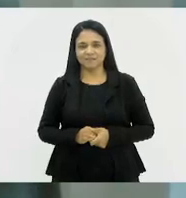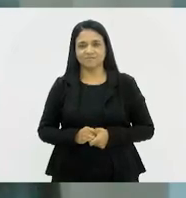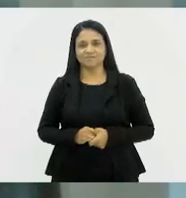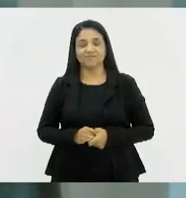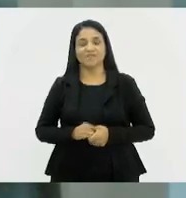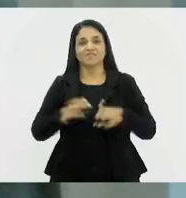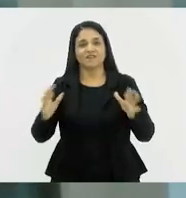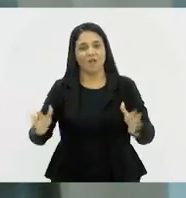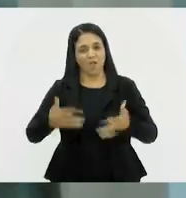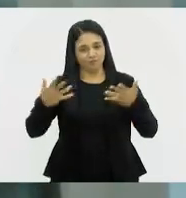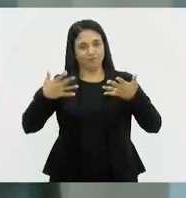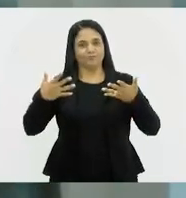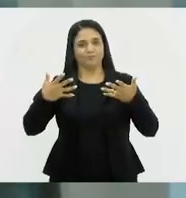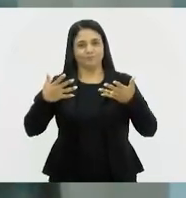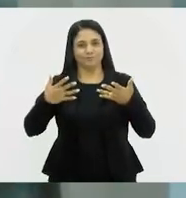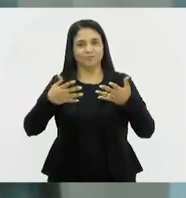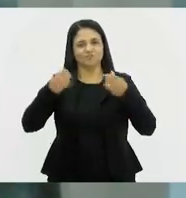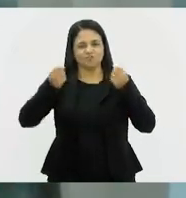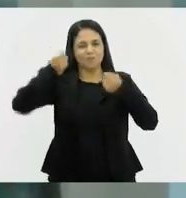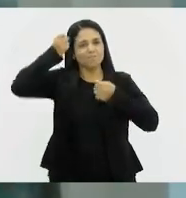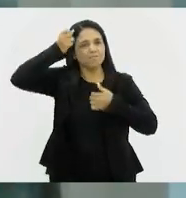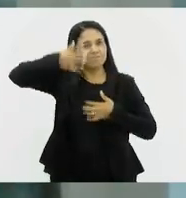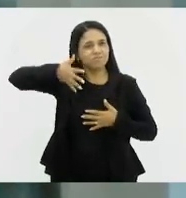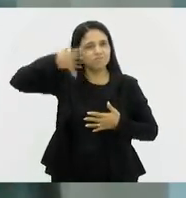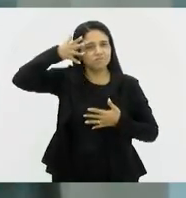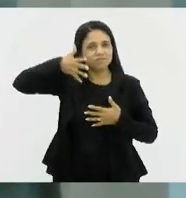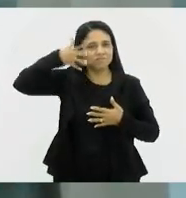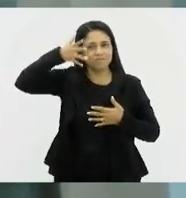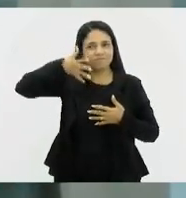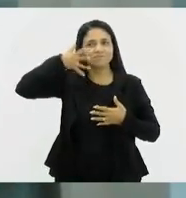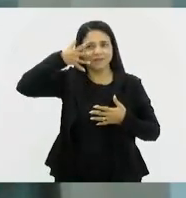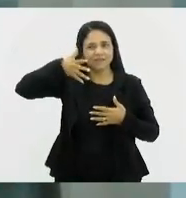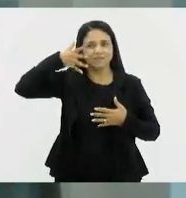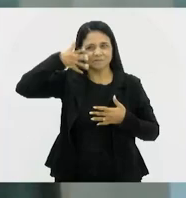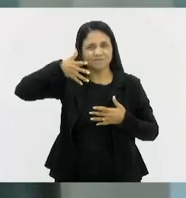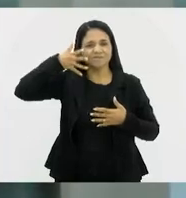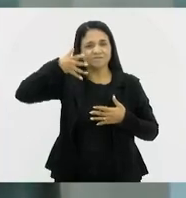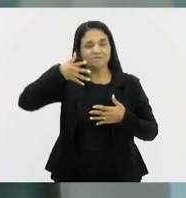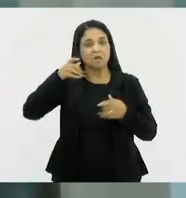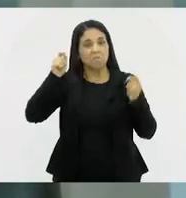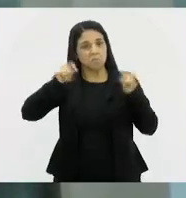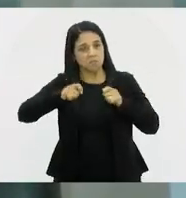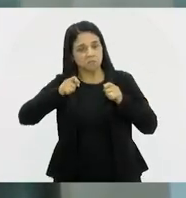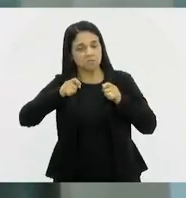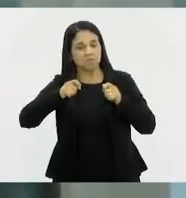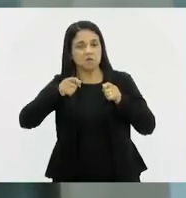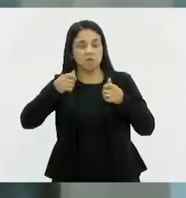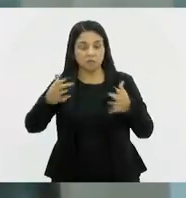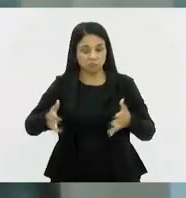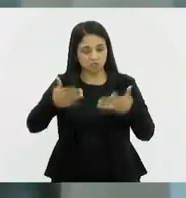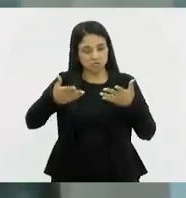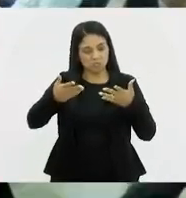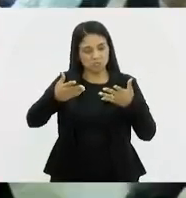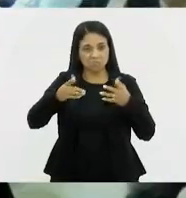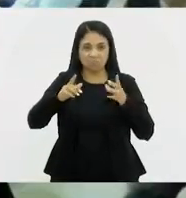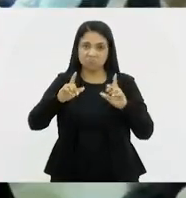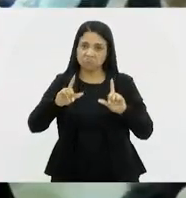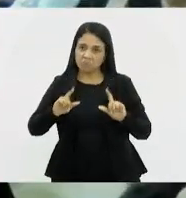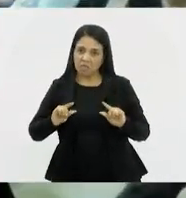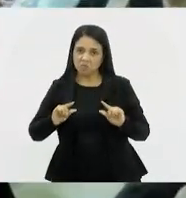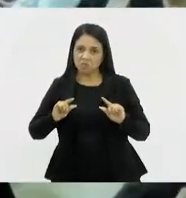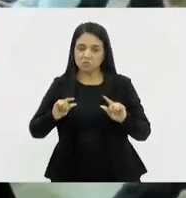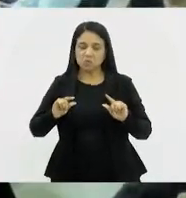Autoestima, já foi bastante falado aqui, não é? A autoestima pode ser baixa, a autoestima pode ser alta.